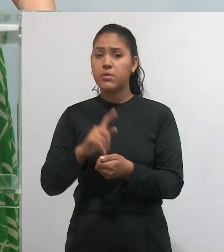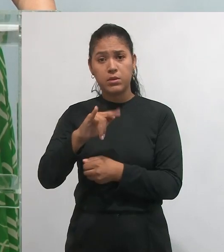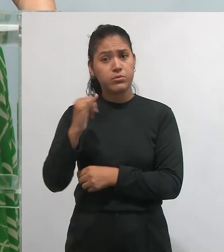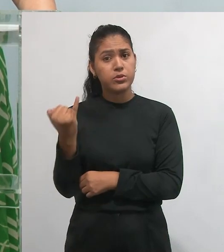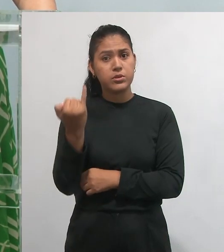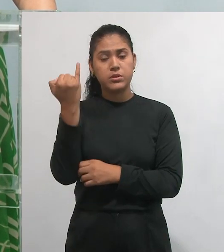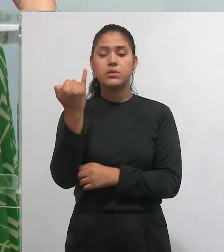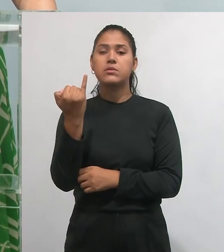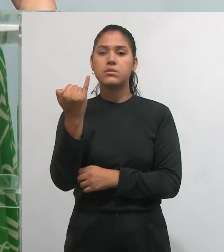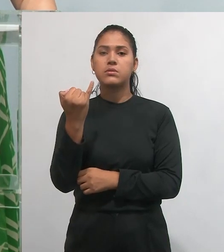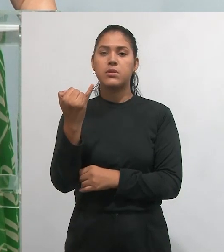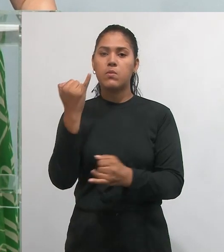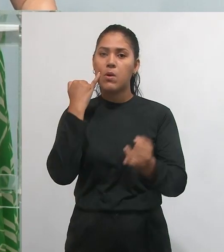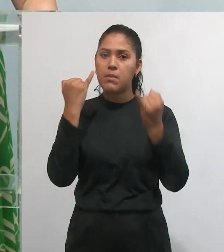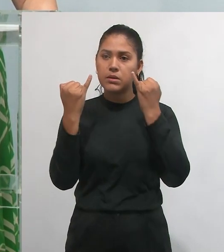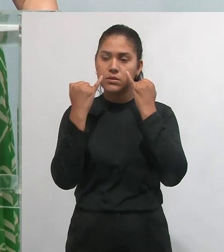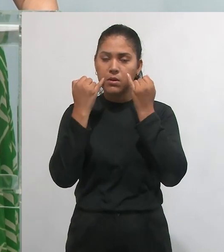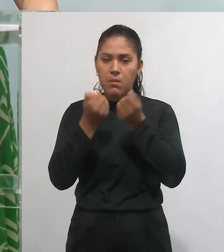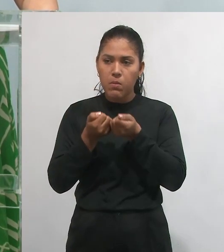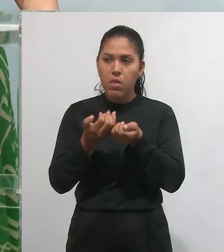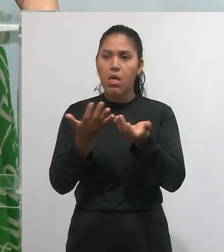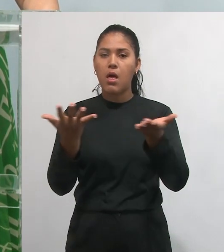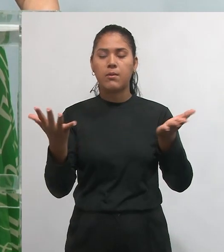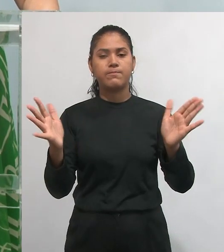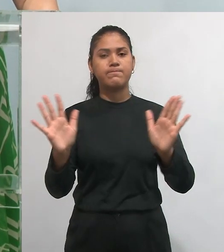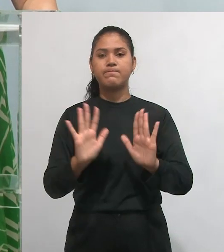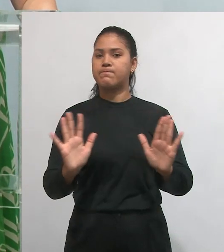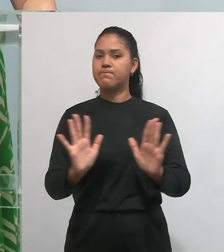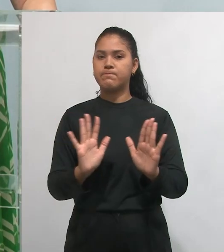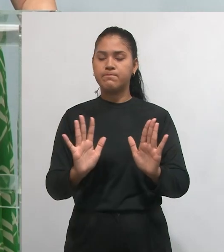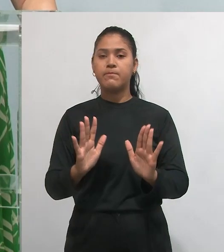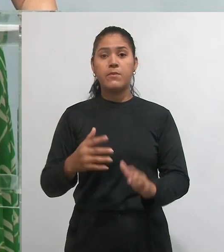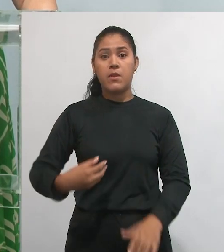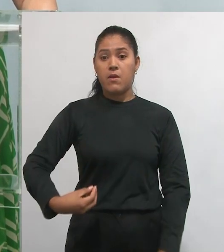seu campo de estágio para terceiros.